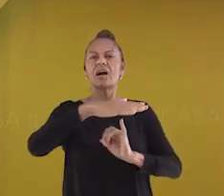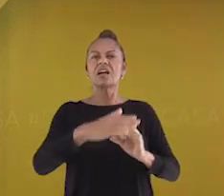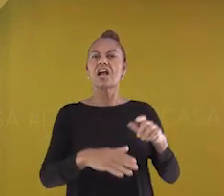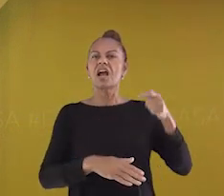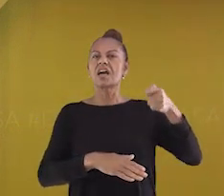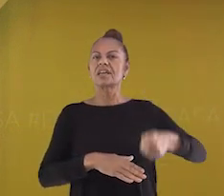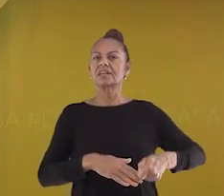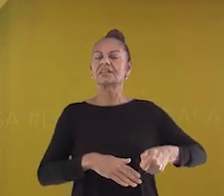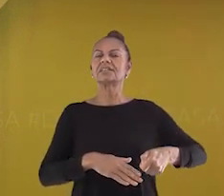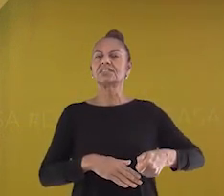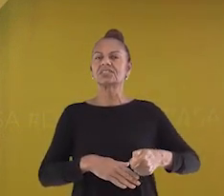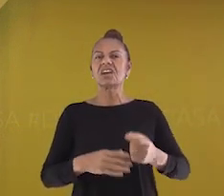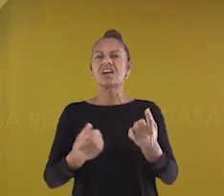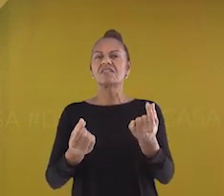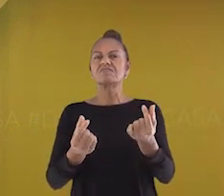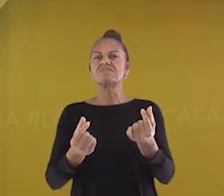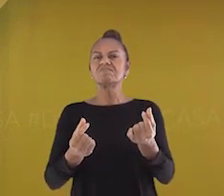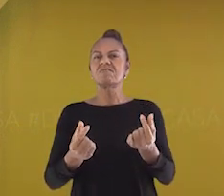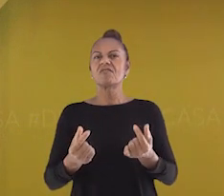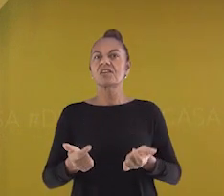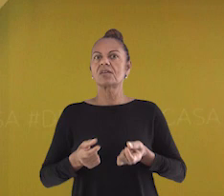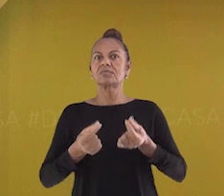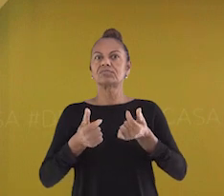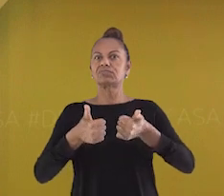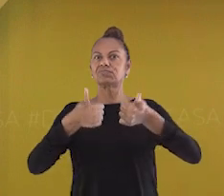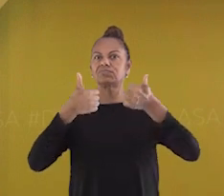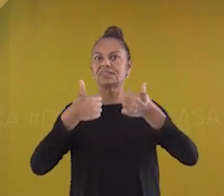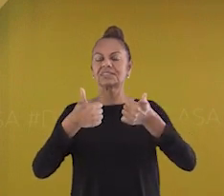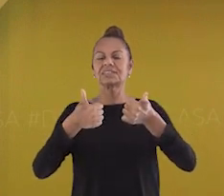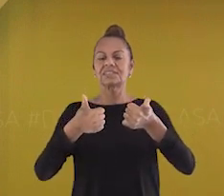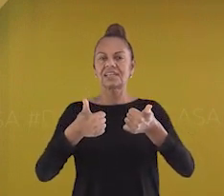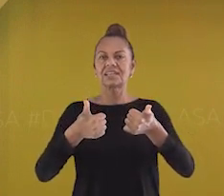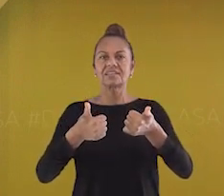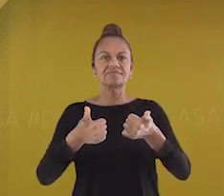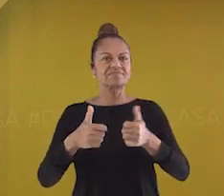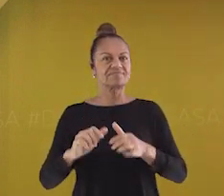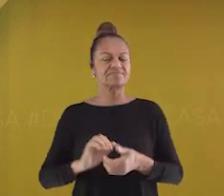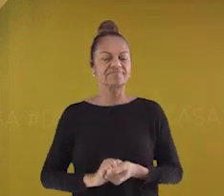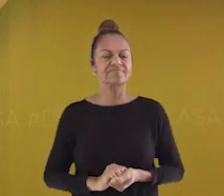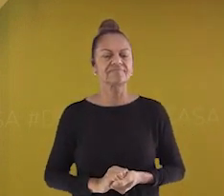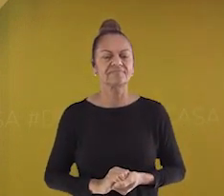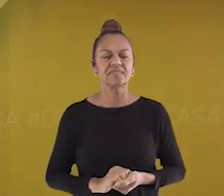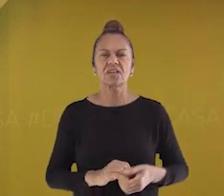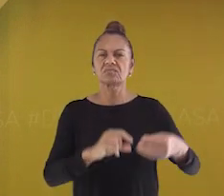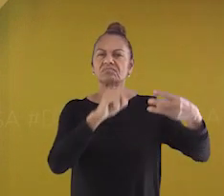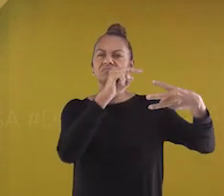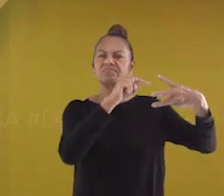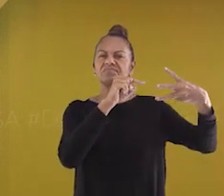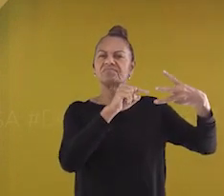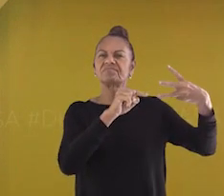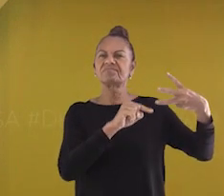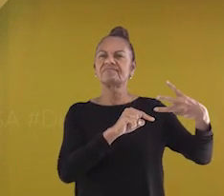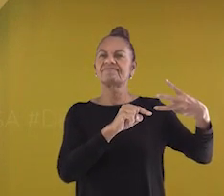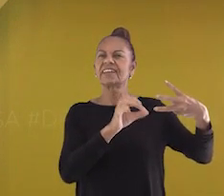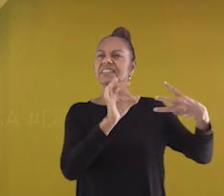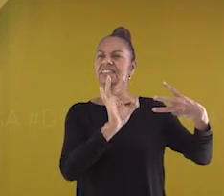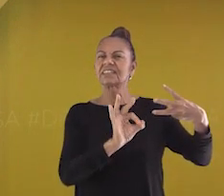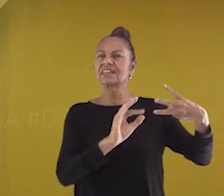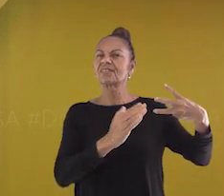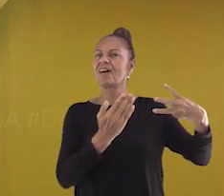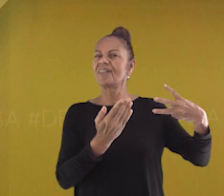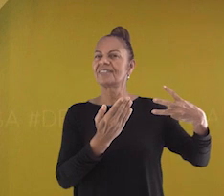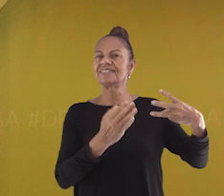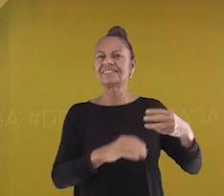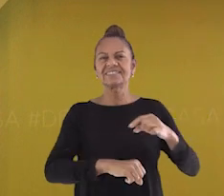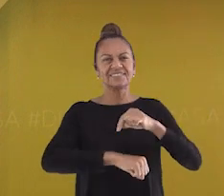C: os trabalhos informais possuem mais garantias financeiras para quem os realiza. Qual opção